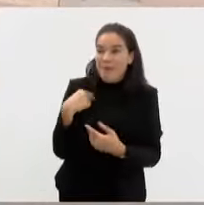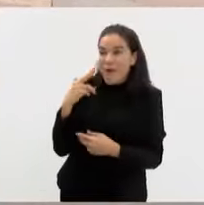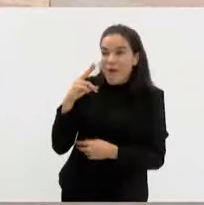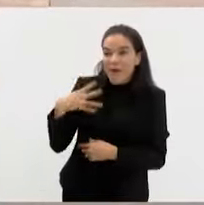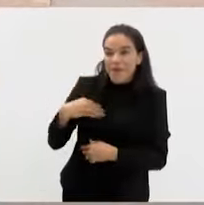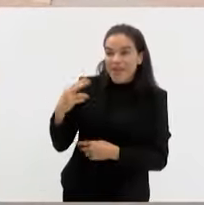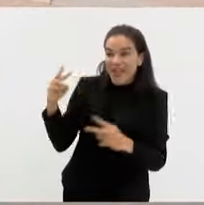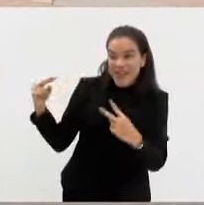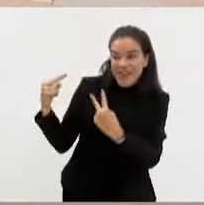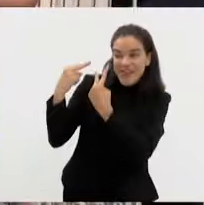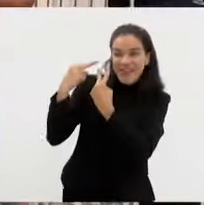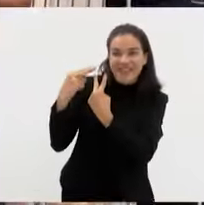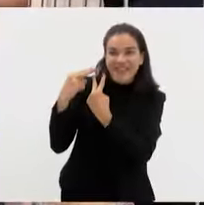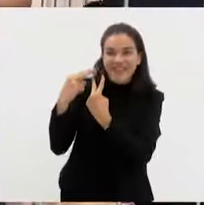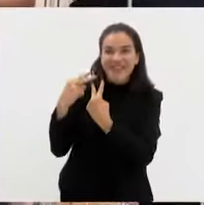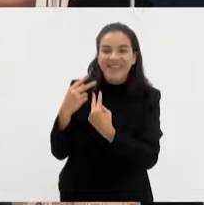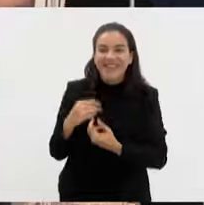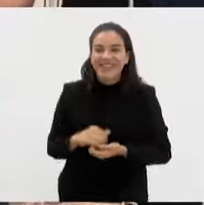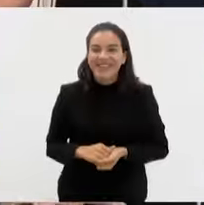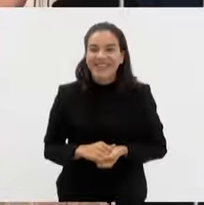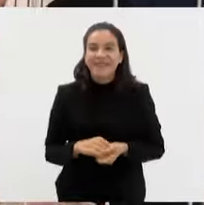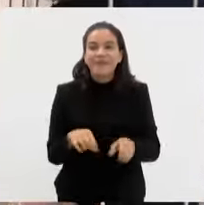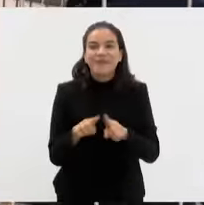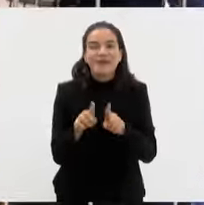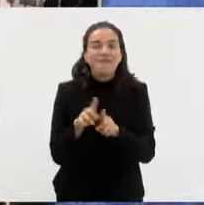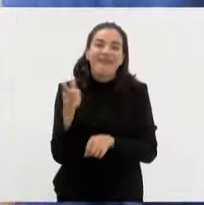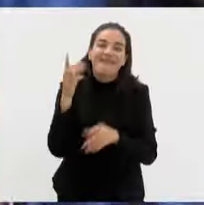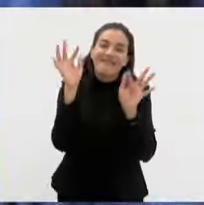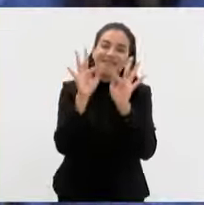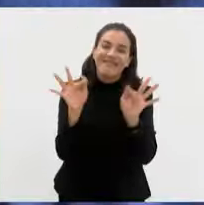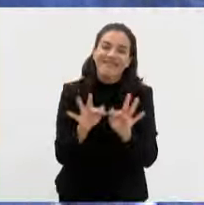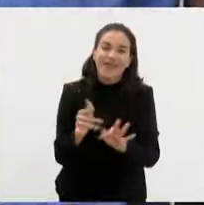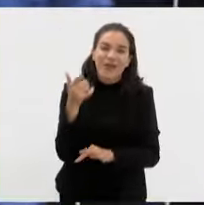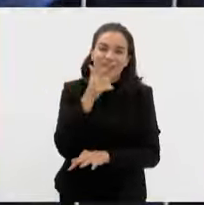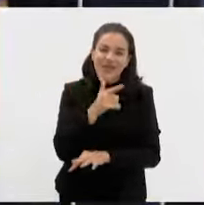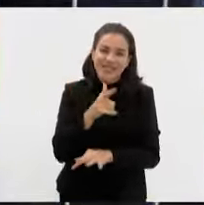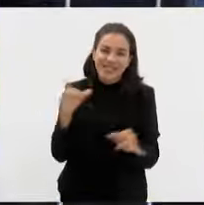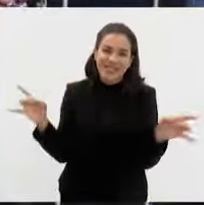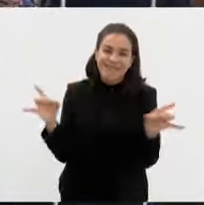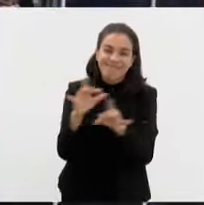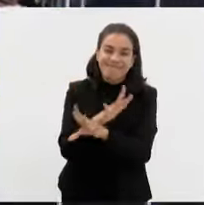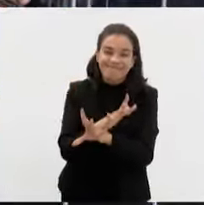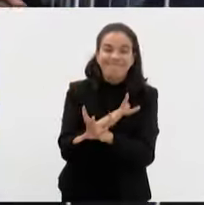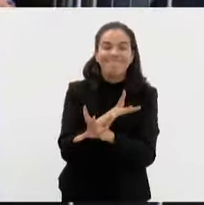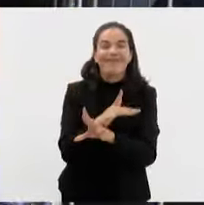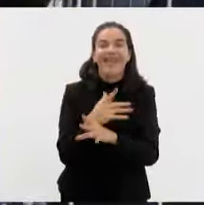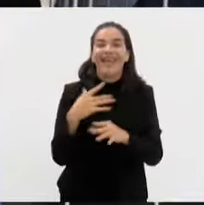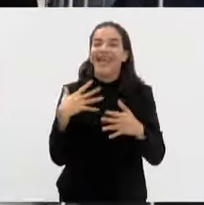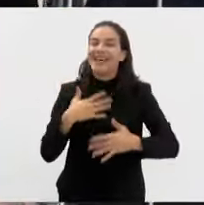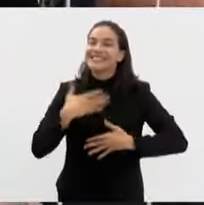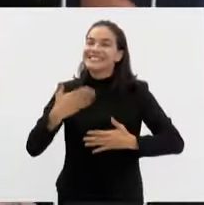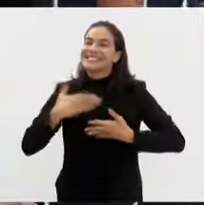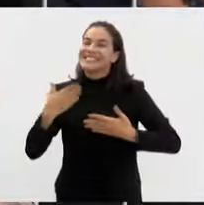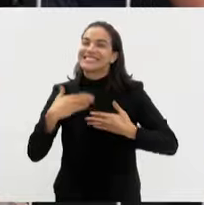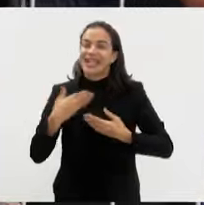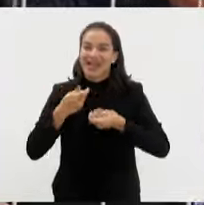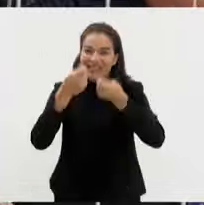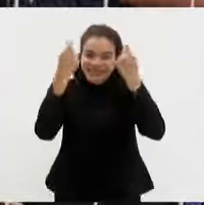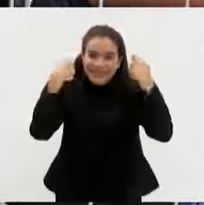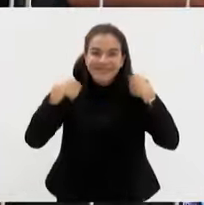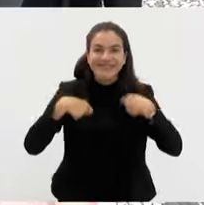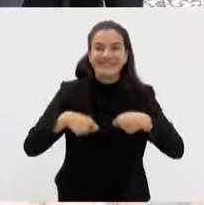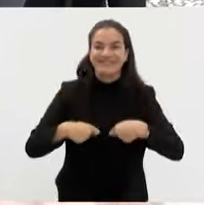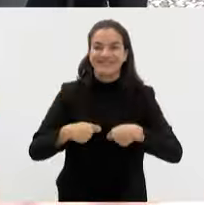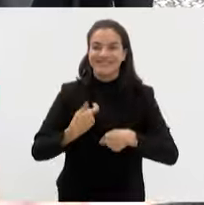para ver. A alegria em conseguir completar todo o trajeto garantiu a animação na hora da entrega das